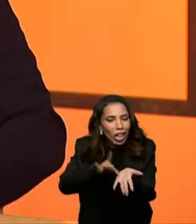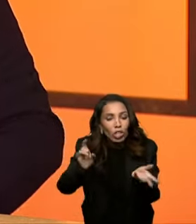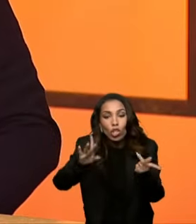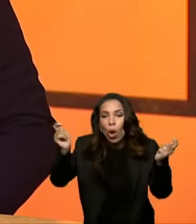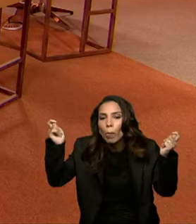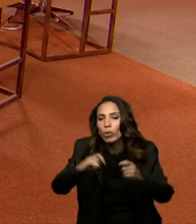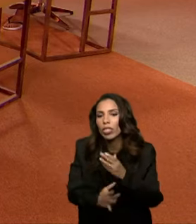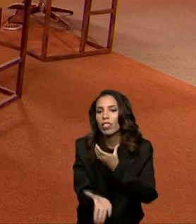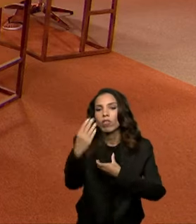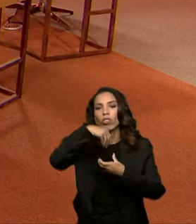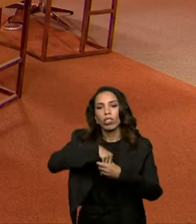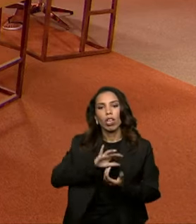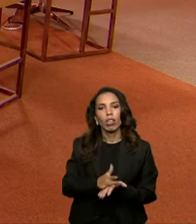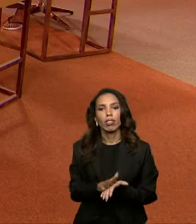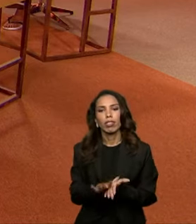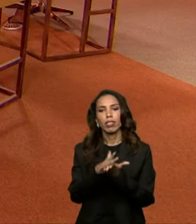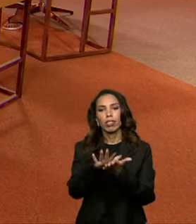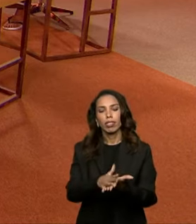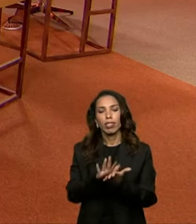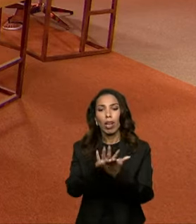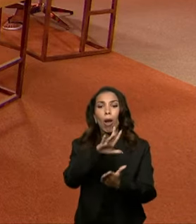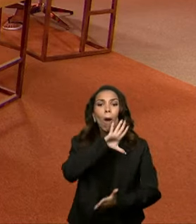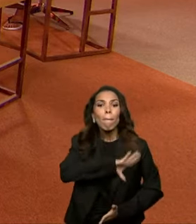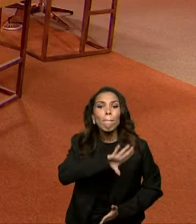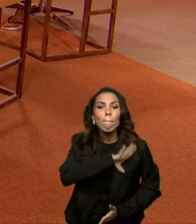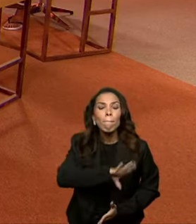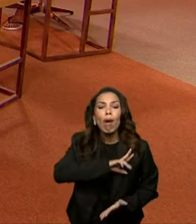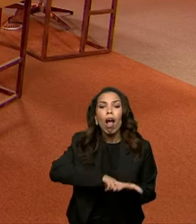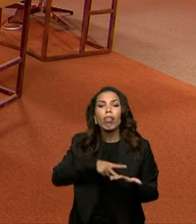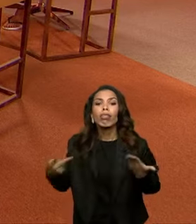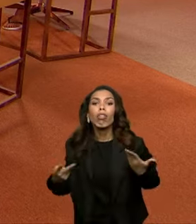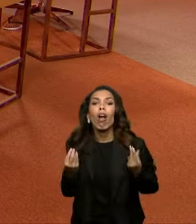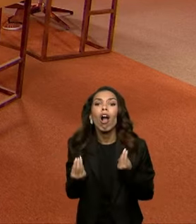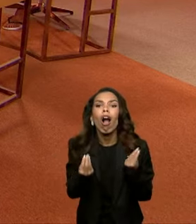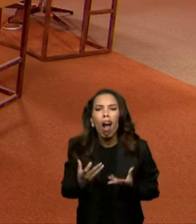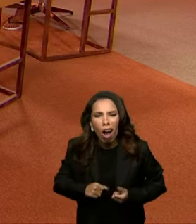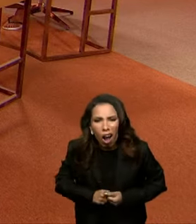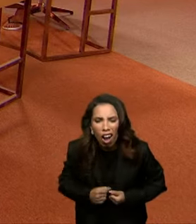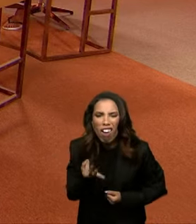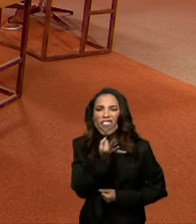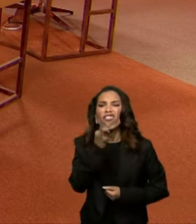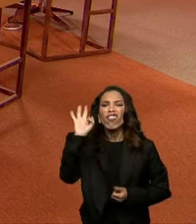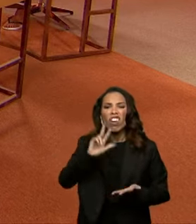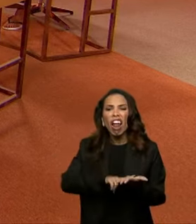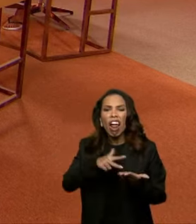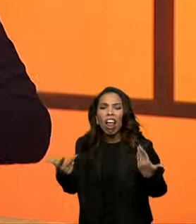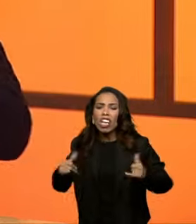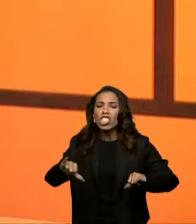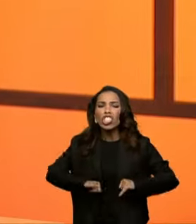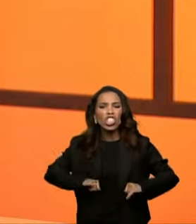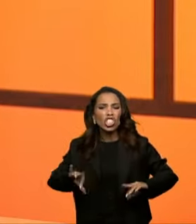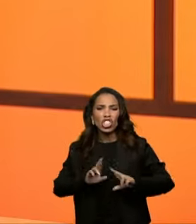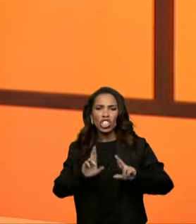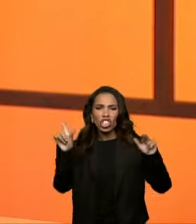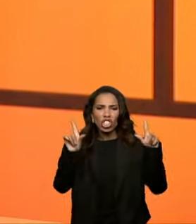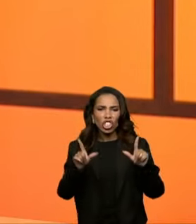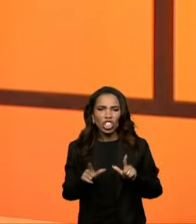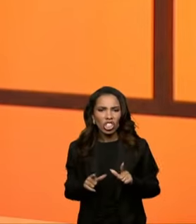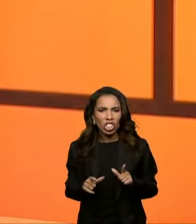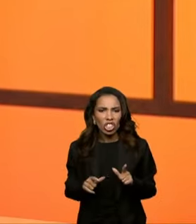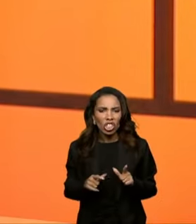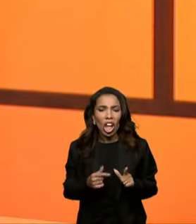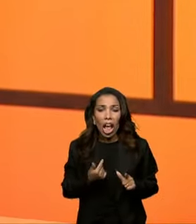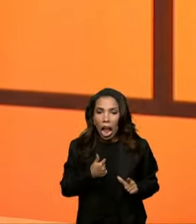É verdade. Mas eu vou te falar uma coisa, minha não, mãe. Não, em português, é seguinte... como é que você traduz isso? Eu tô pensando aqui em francês, ele sofre diferente. Cara, eu tô comendo um croissant que o